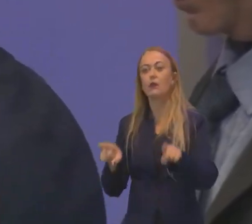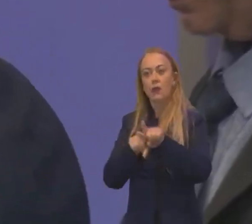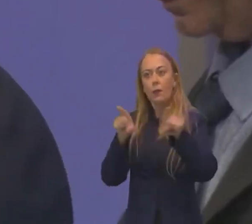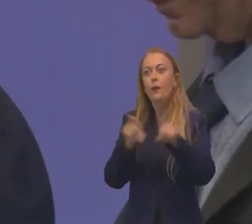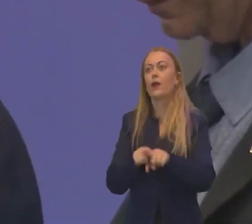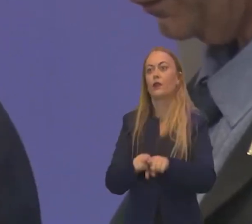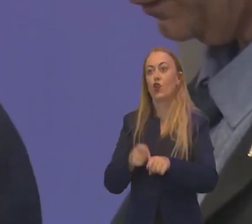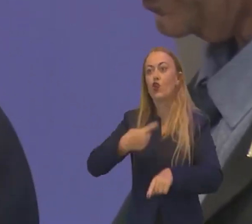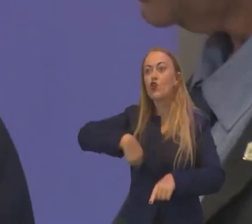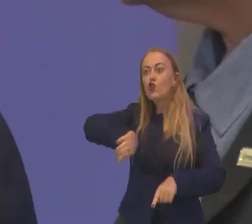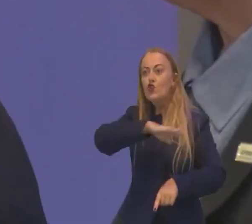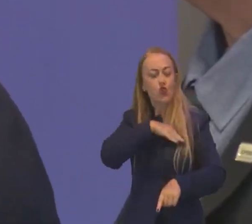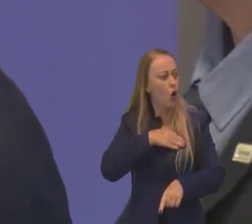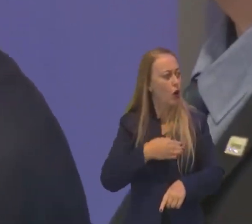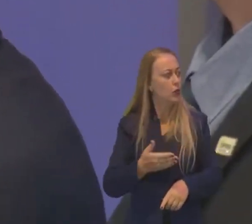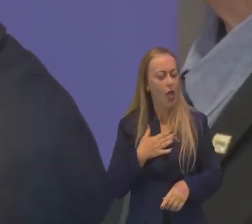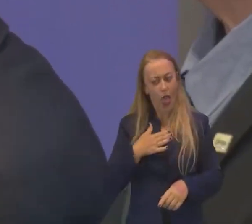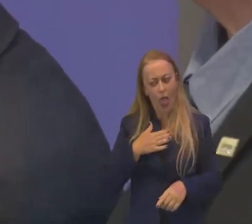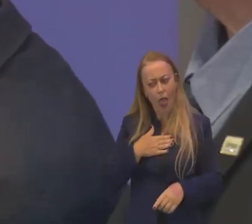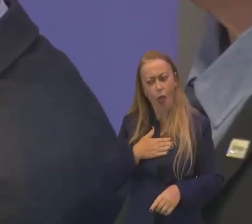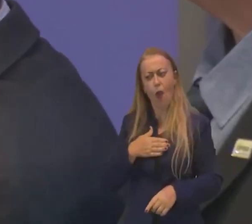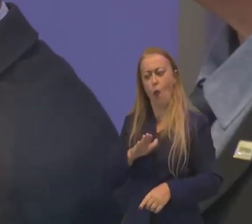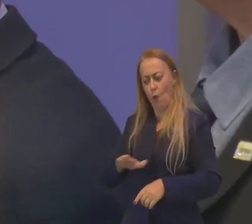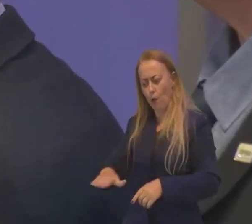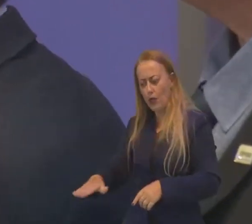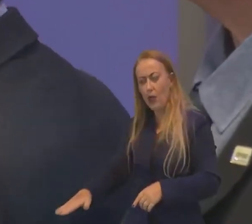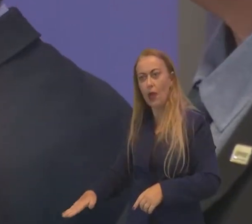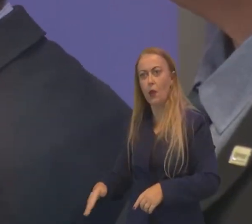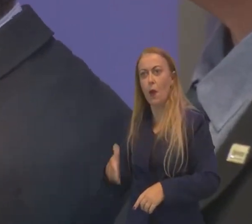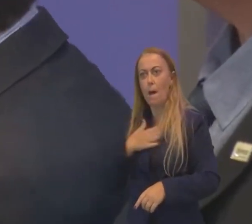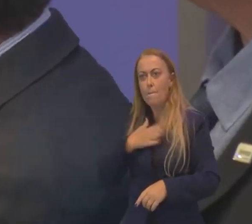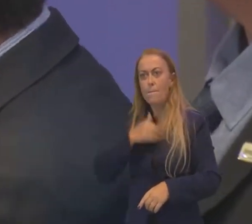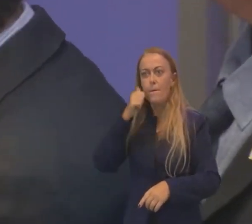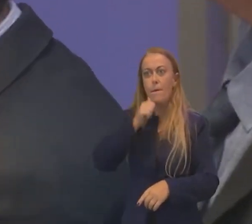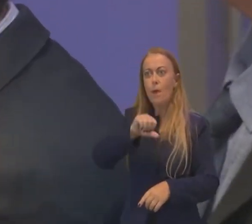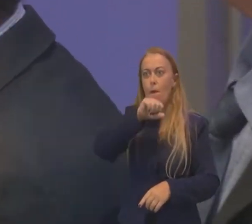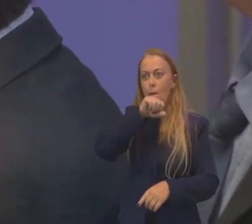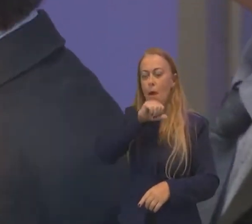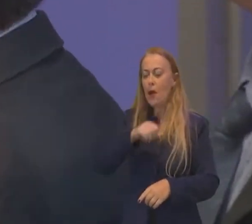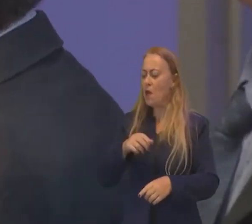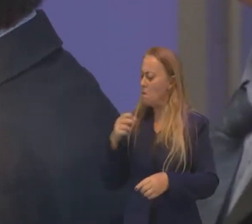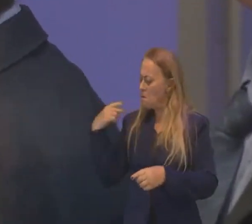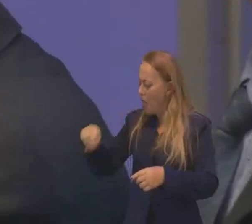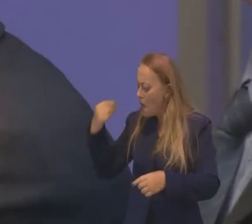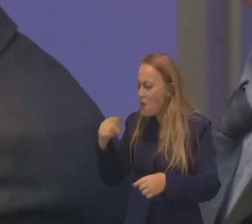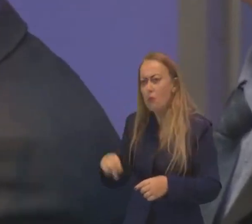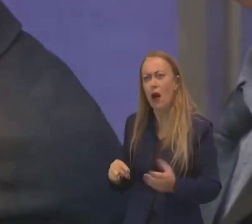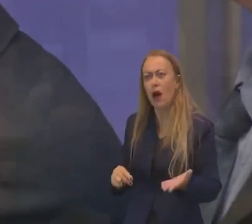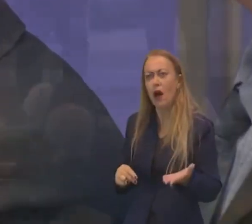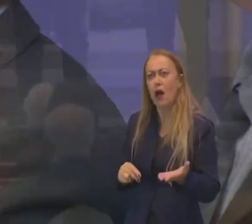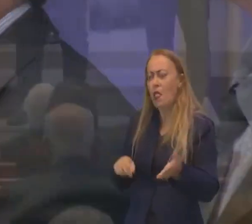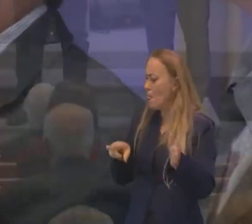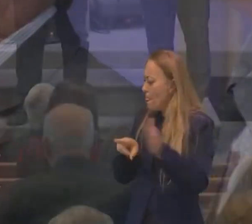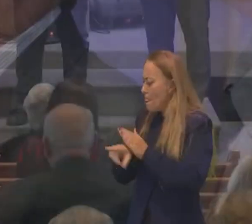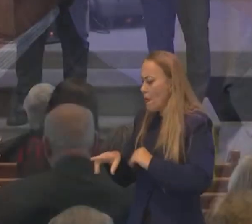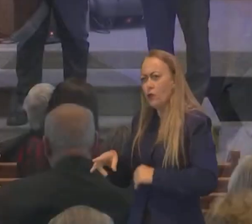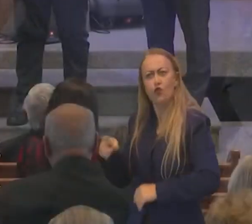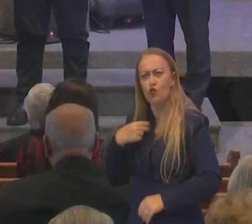época, Daniel, que quando a gente mexia com a coisa errada, o pai batia na gente, chamava atenção, não pegue, não é